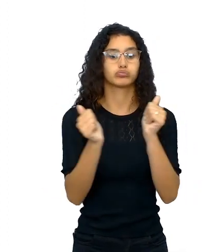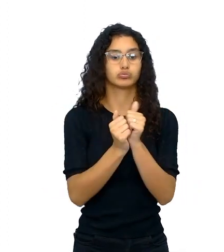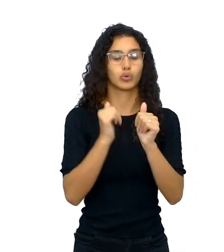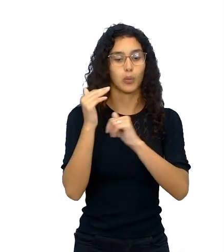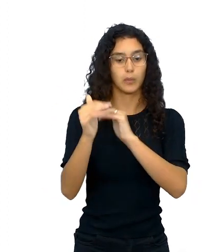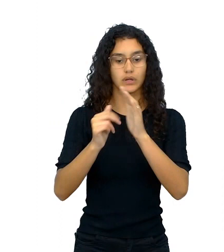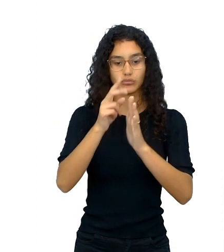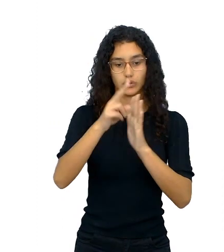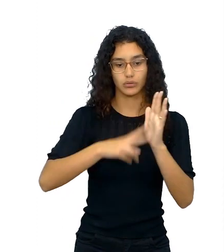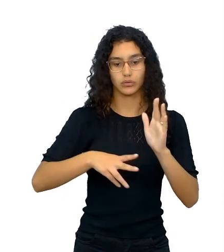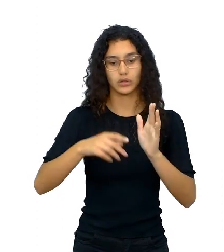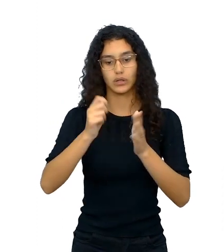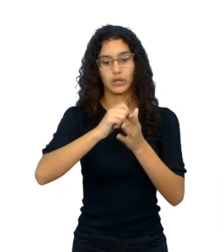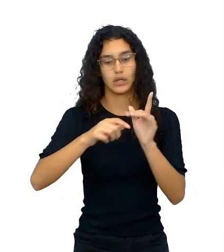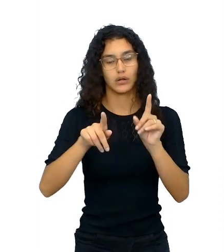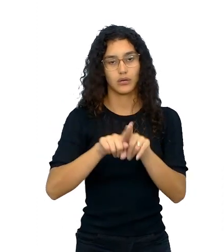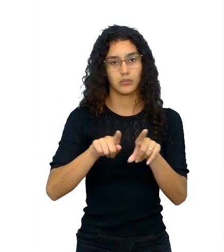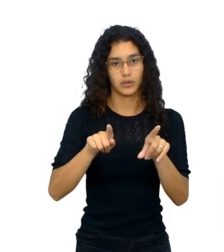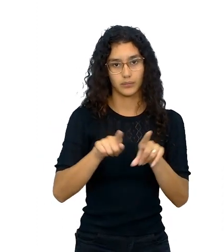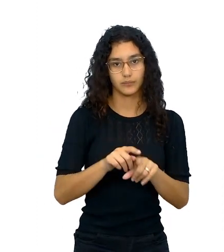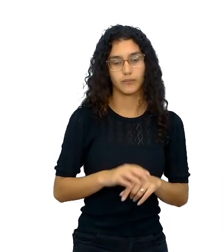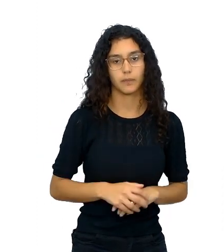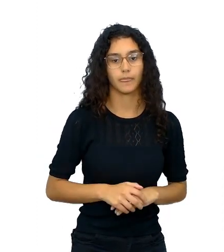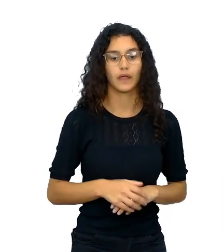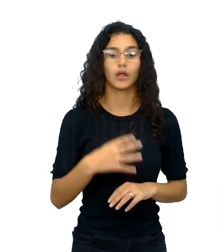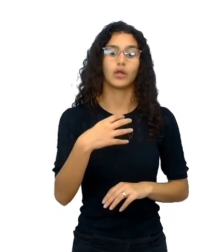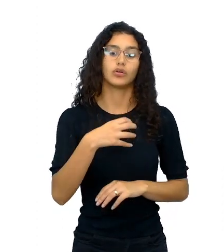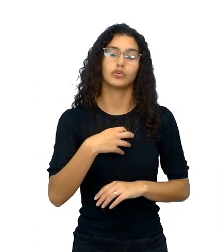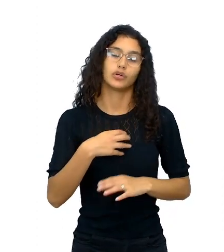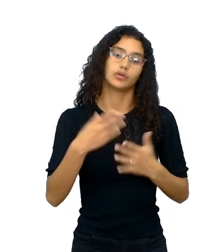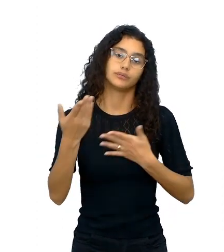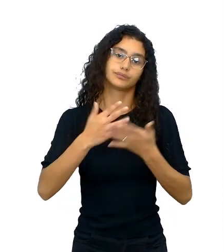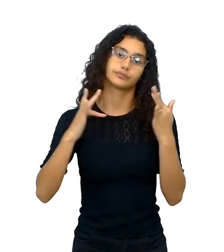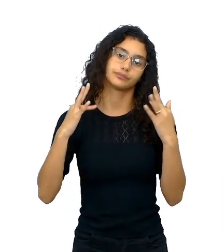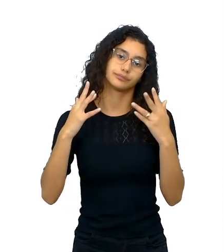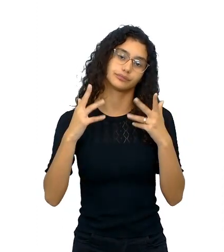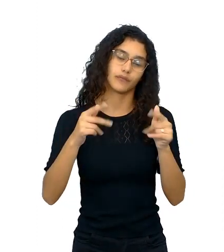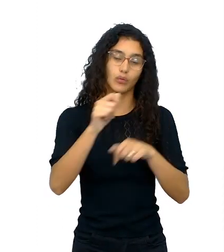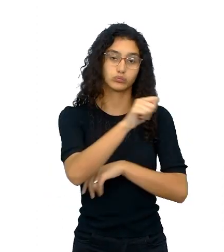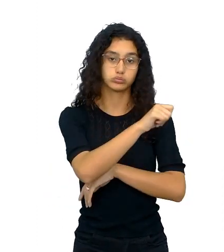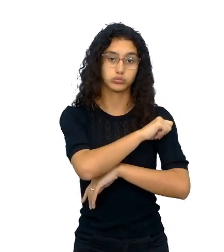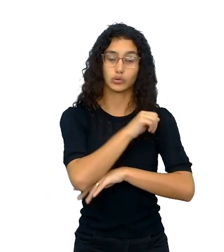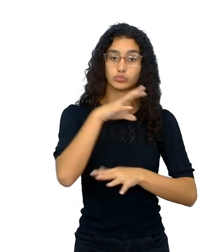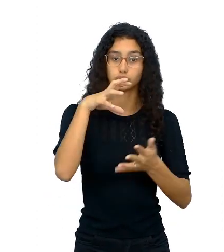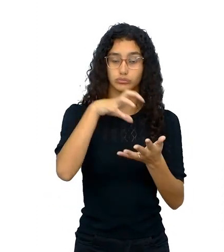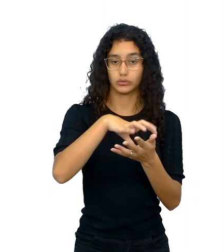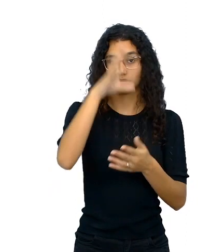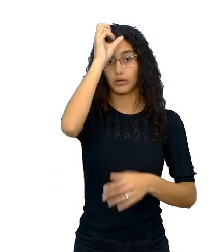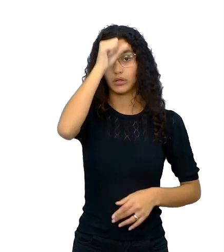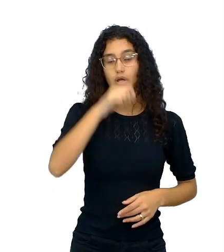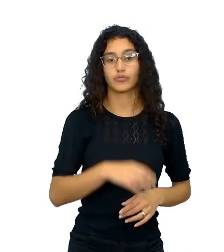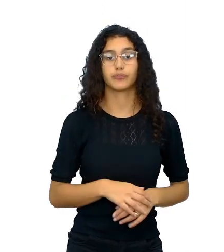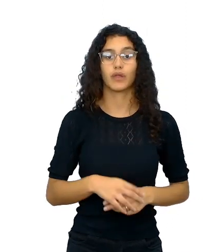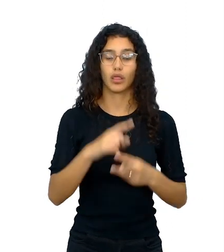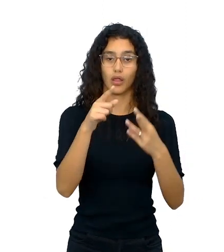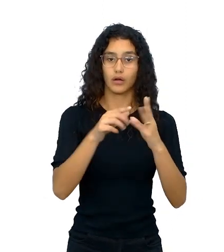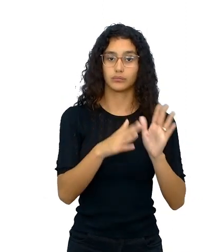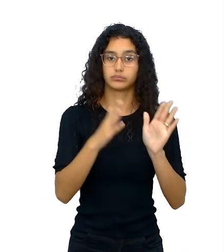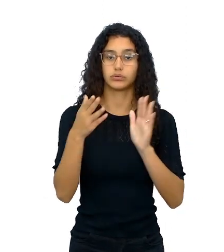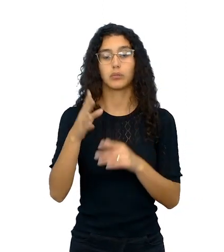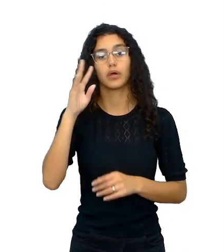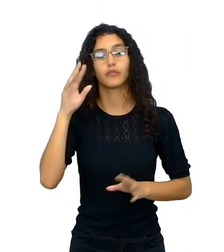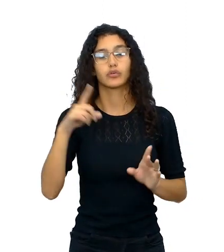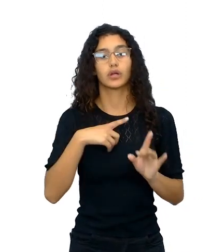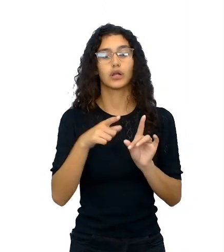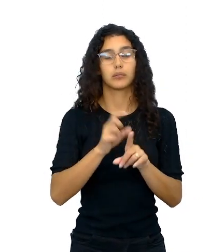com os processos de leitura e escrita de forma interativa, tendo os estudantes no centro da aprendizagem. Numa terceira etapa,